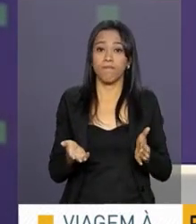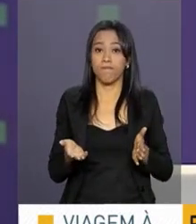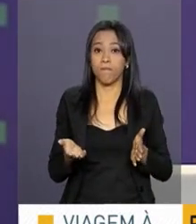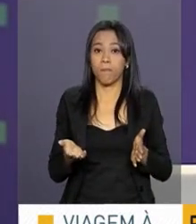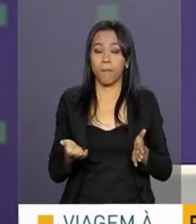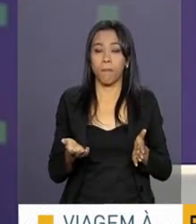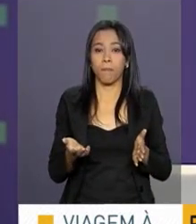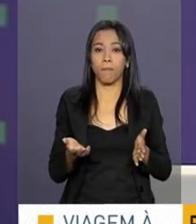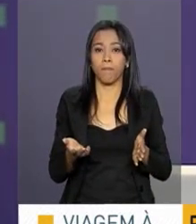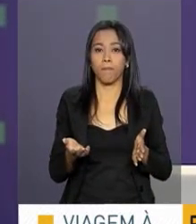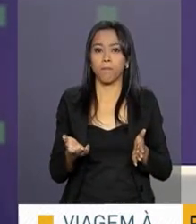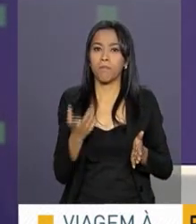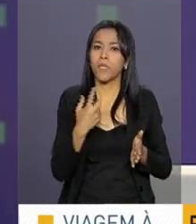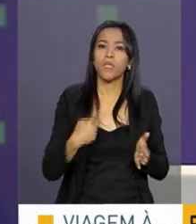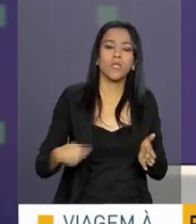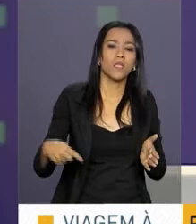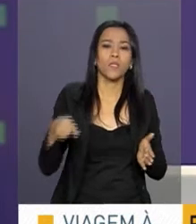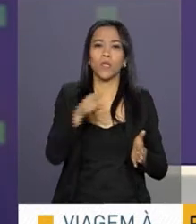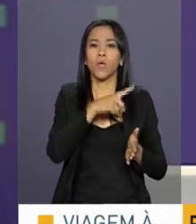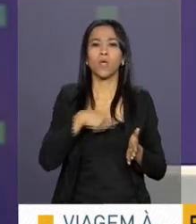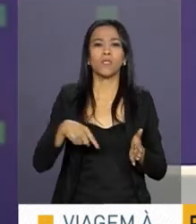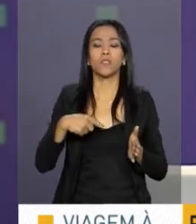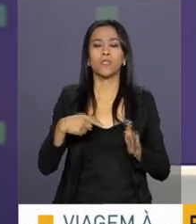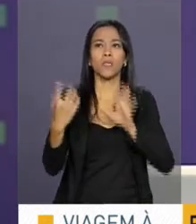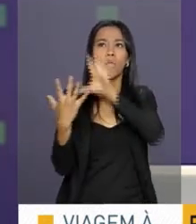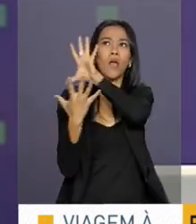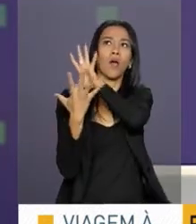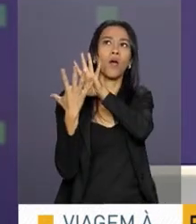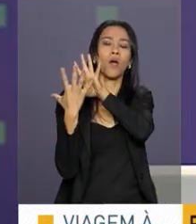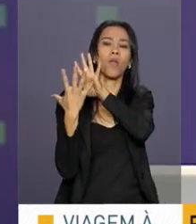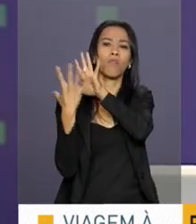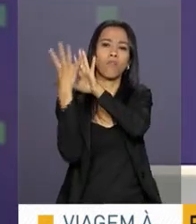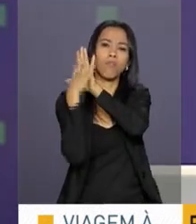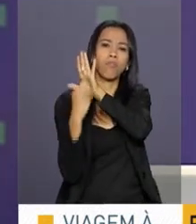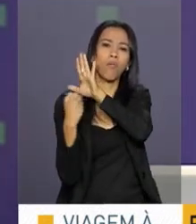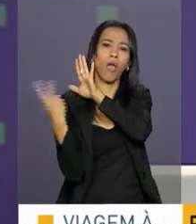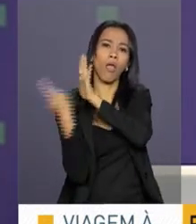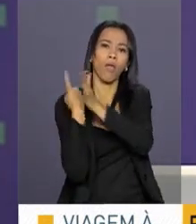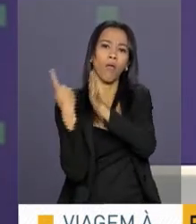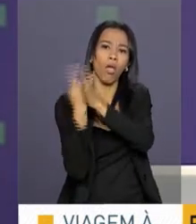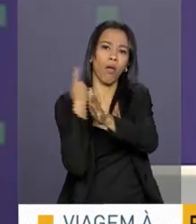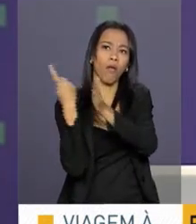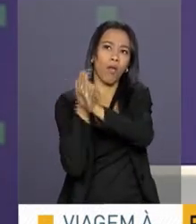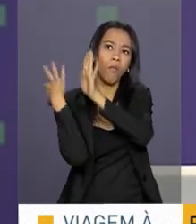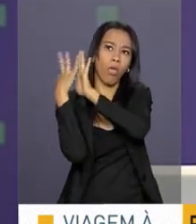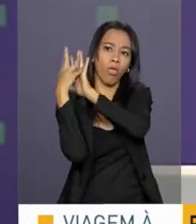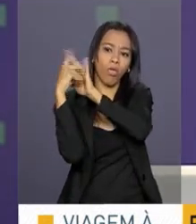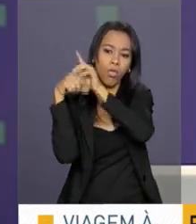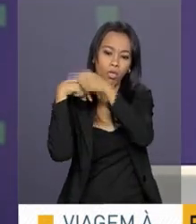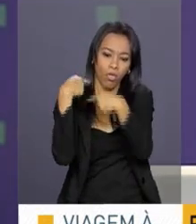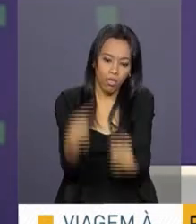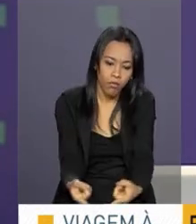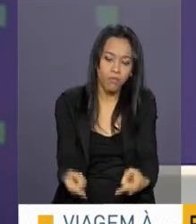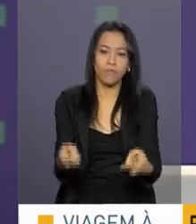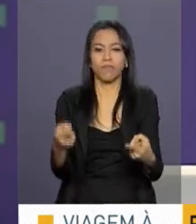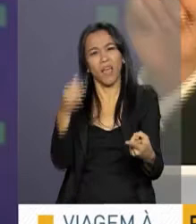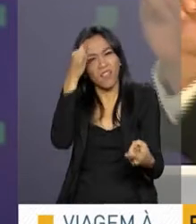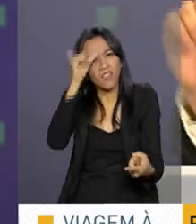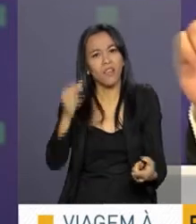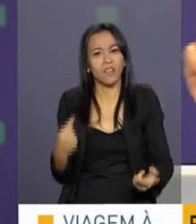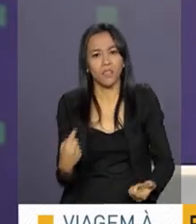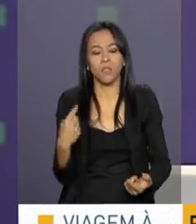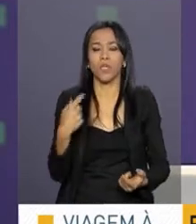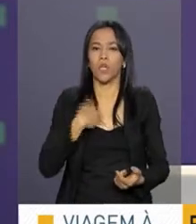E para que nós não repetíssemos os erros que foram cometidos, né, na modelagem anterior, né, eu uso muito uma